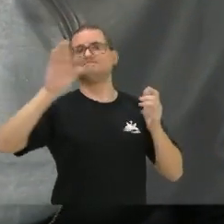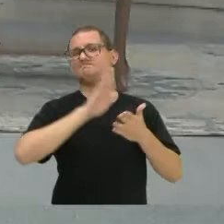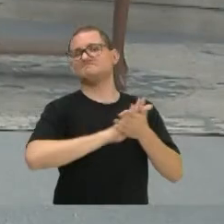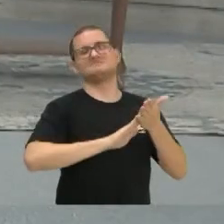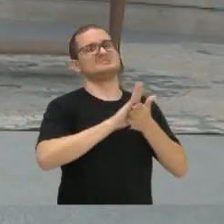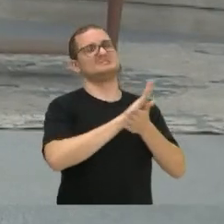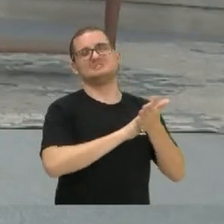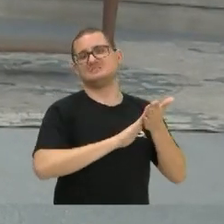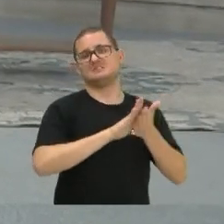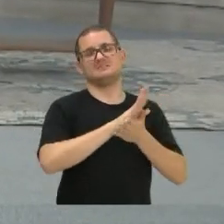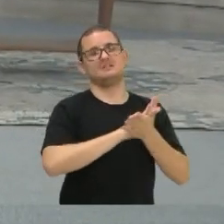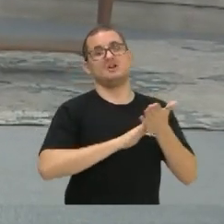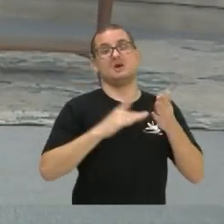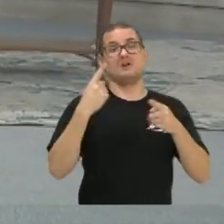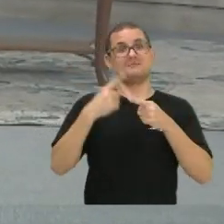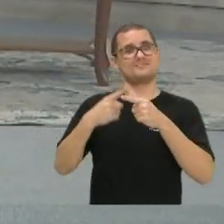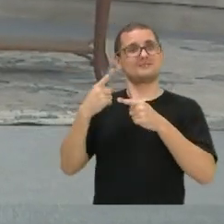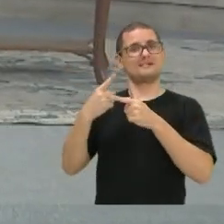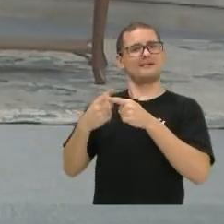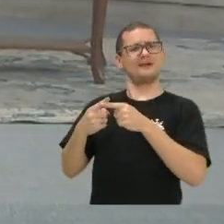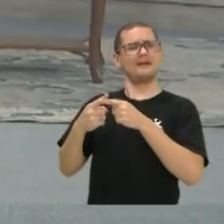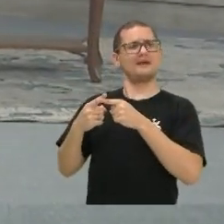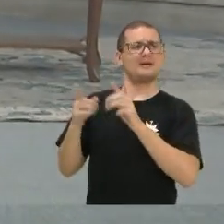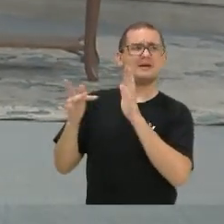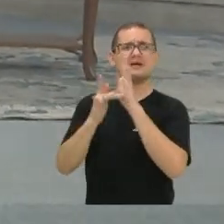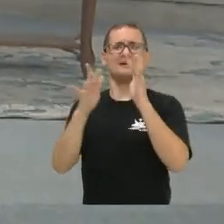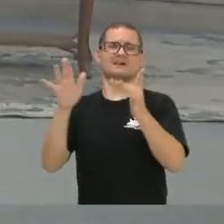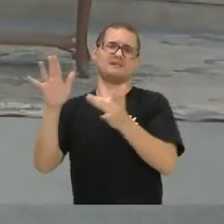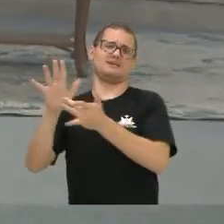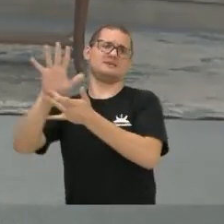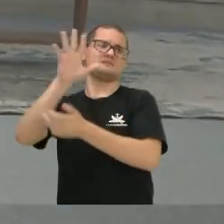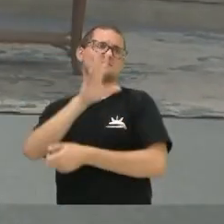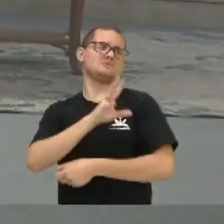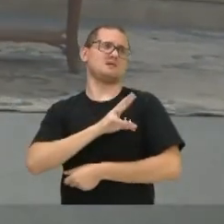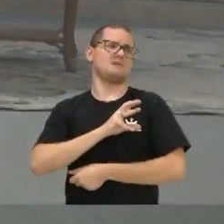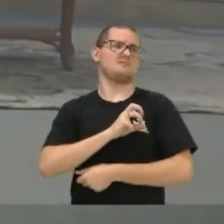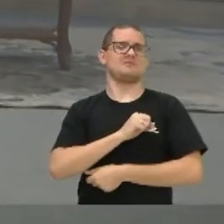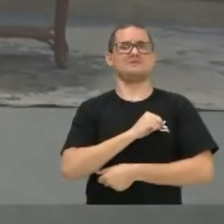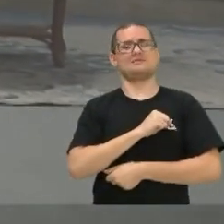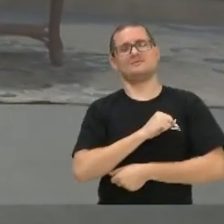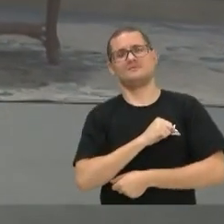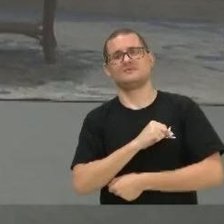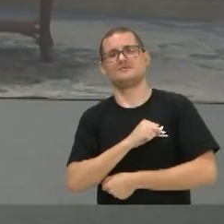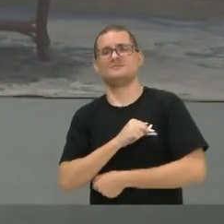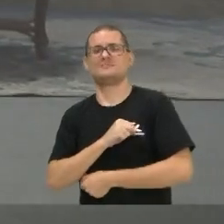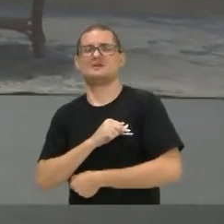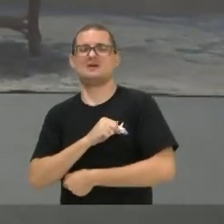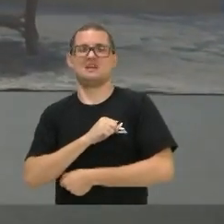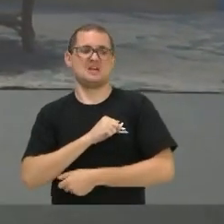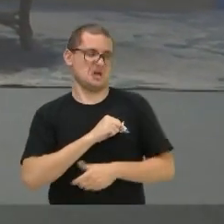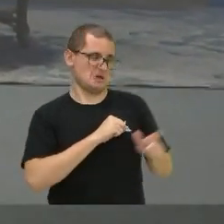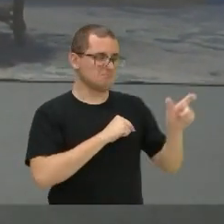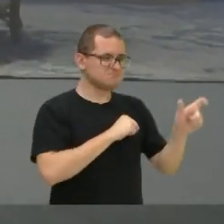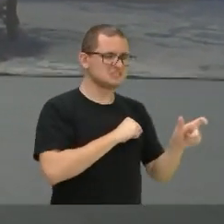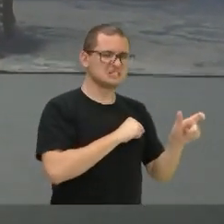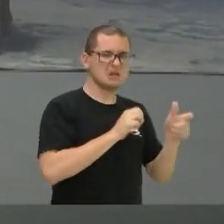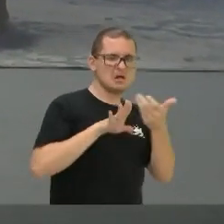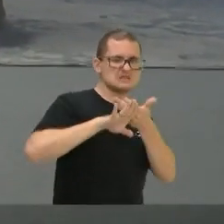separar do amor de cristo que nos